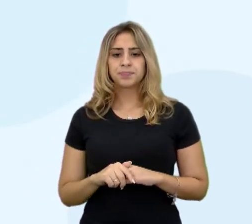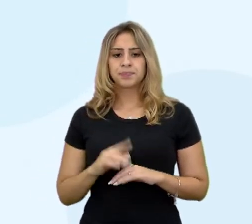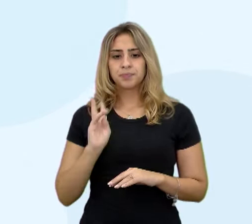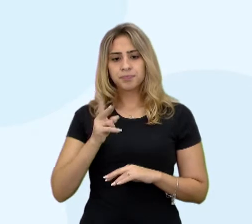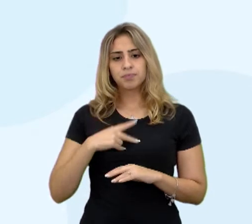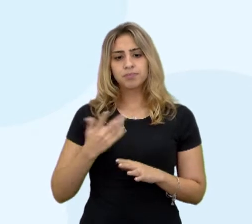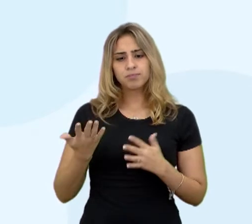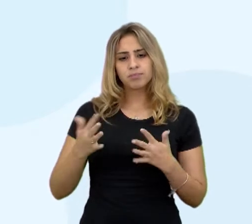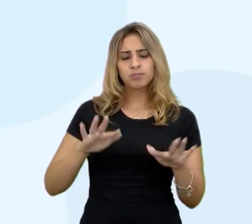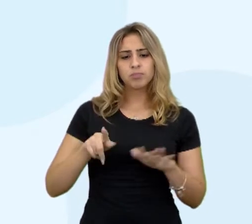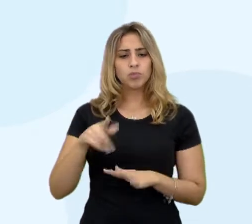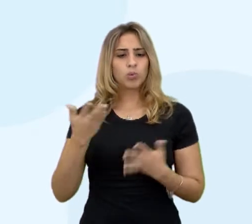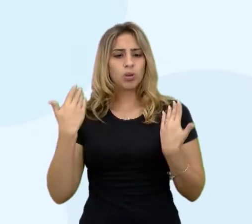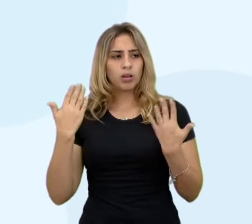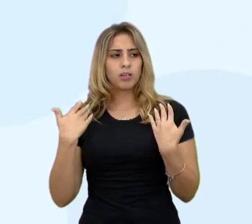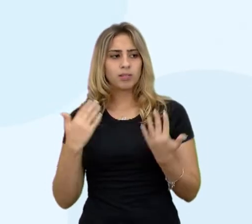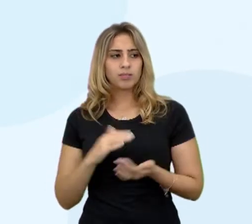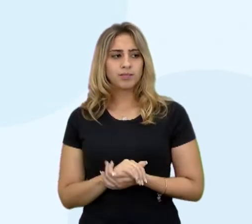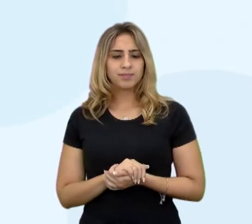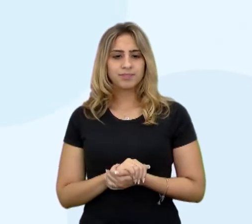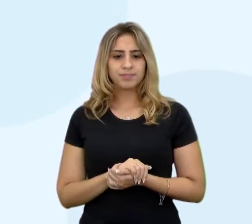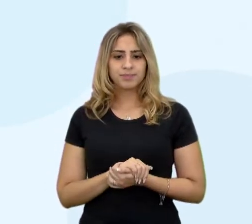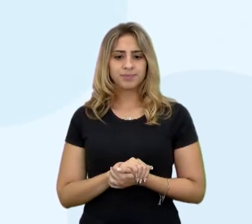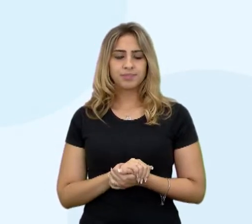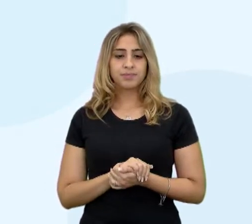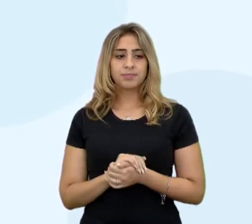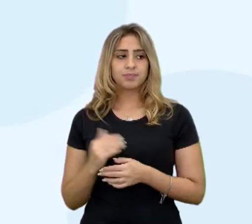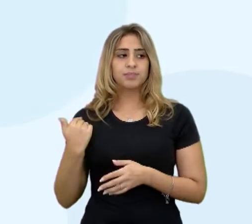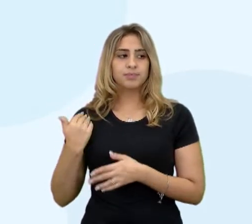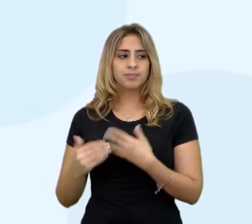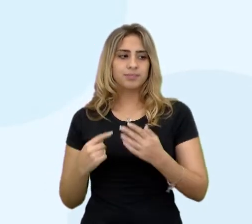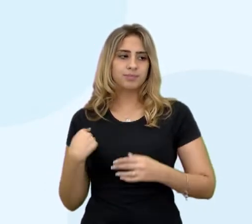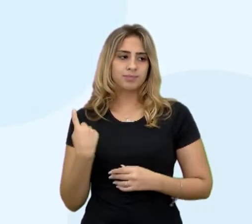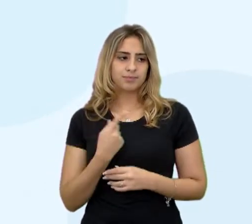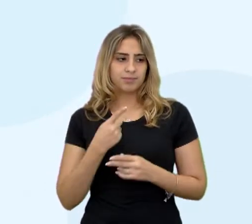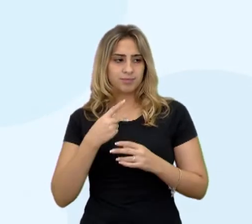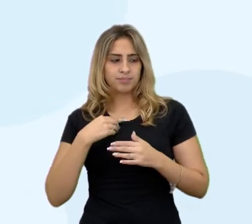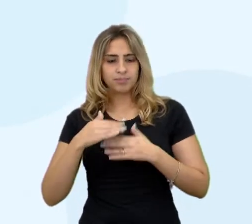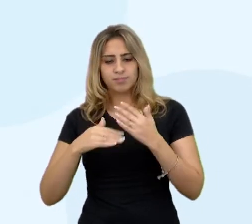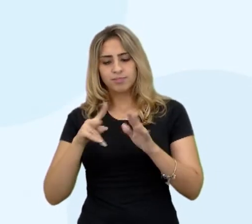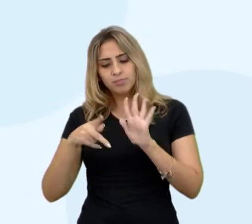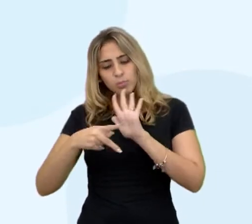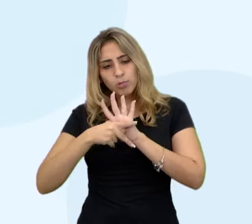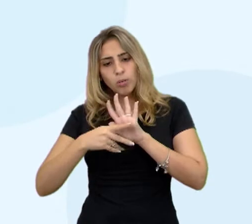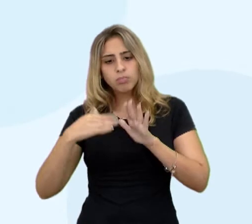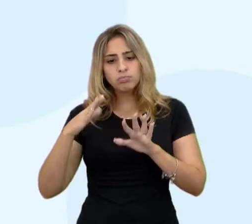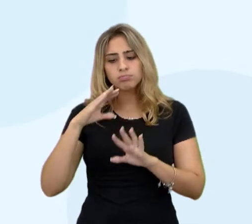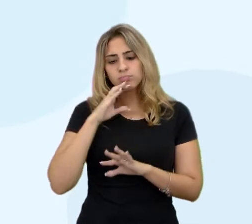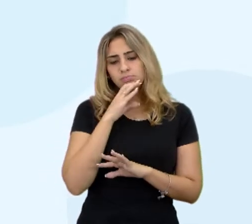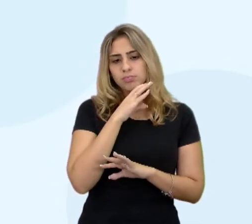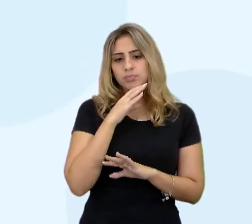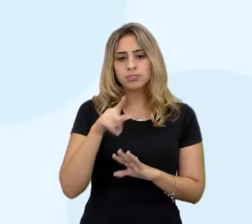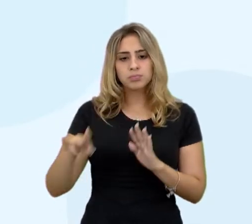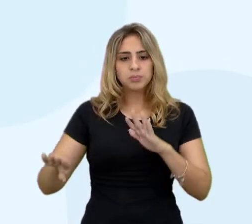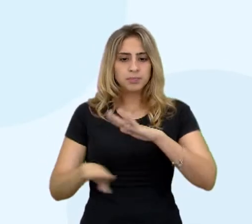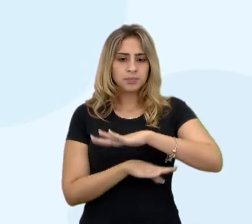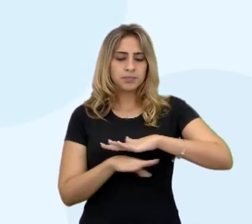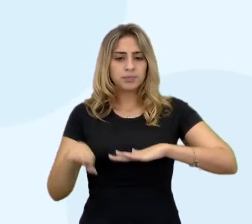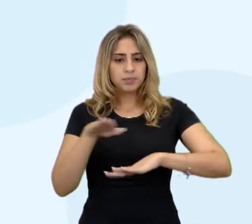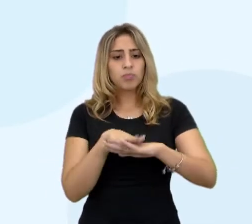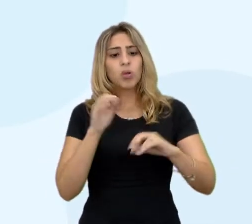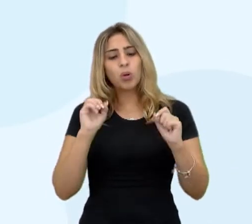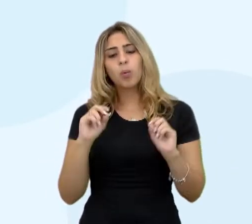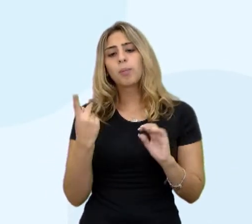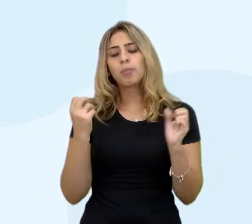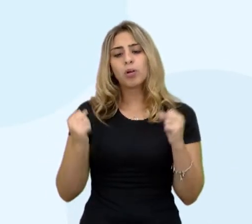menos o calor, a água que chega, né? Mas na superfície tem essa temperatura, né? Ou pode